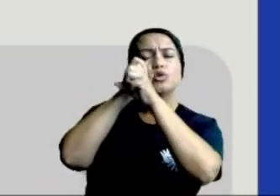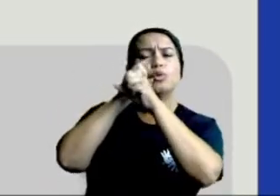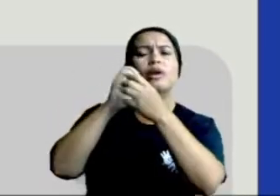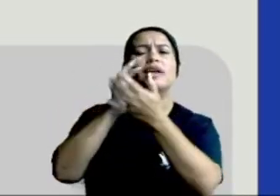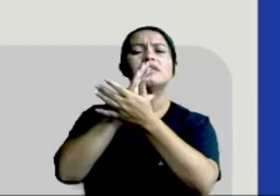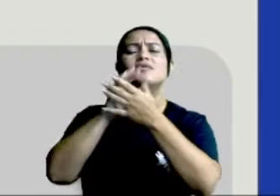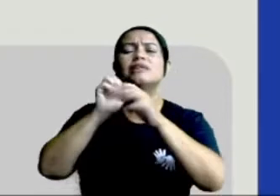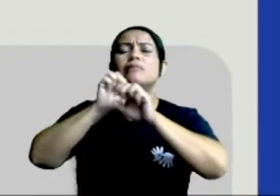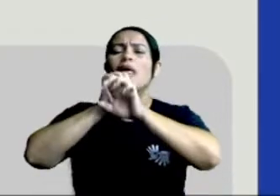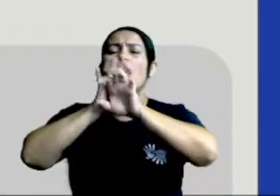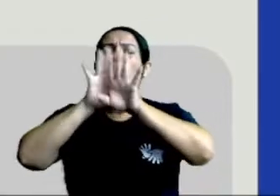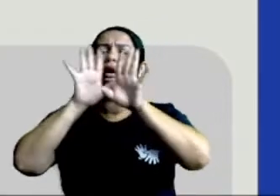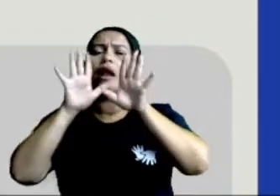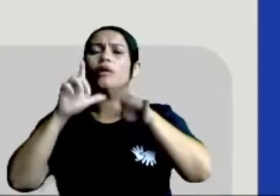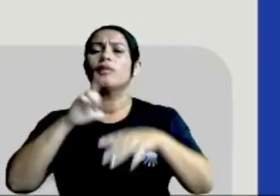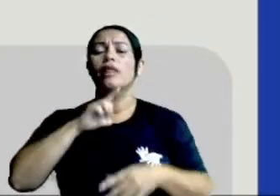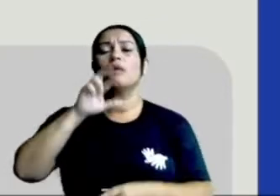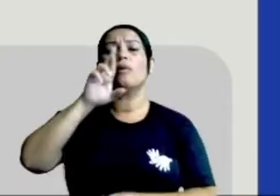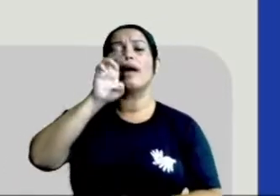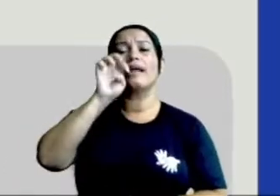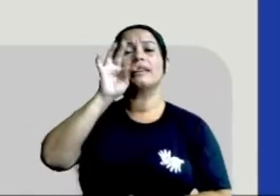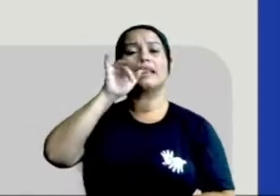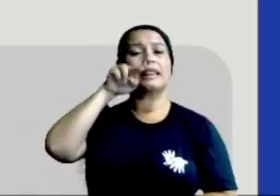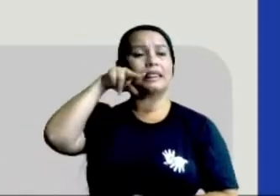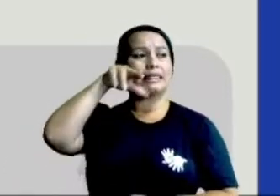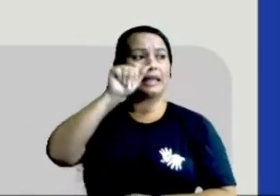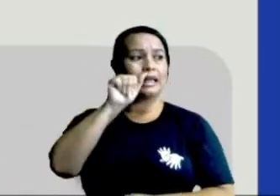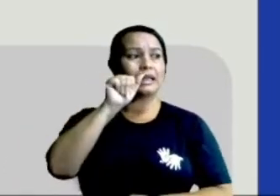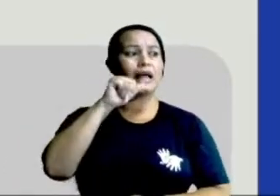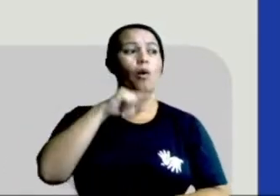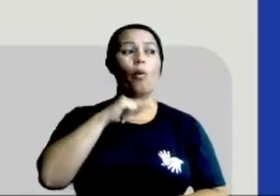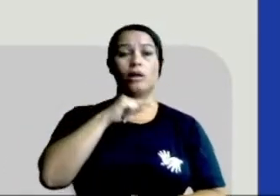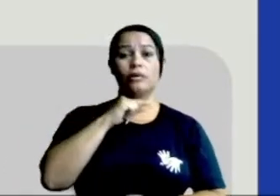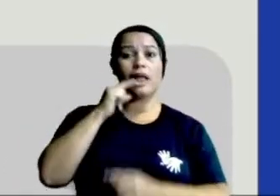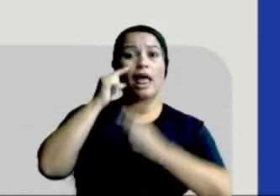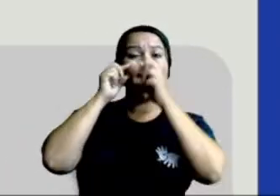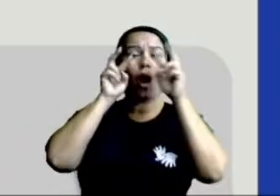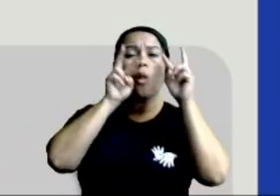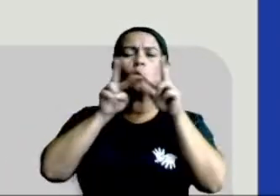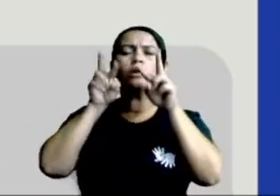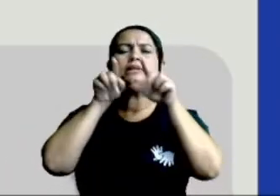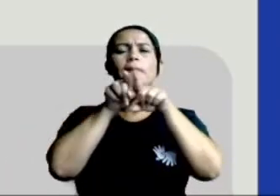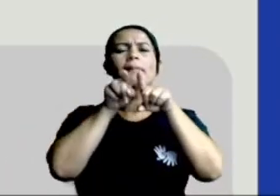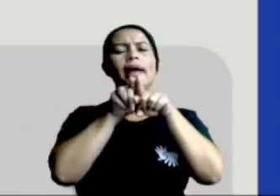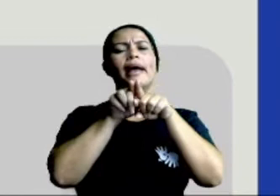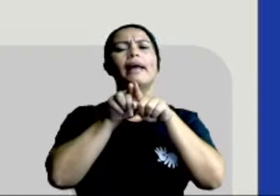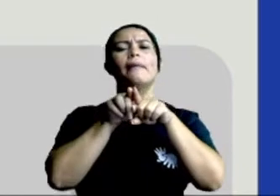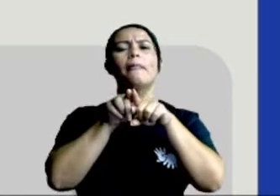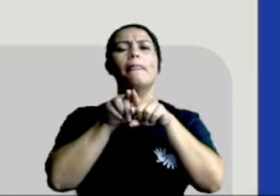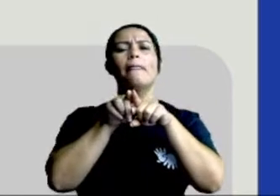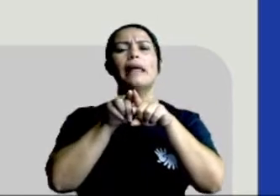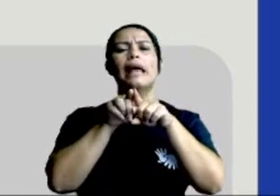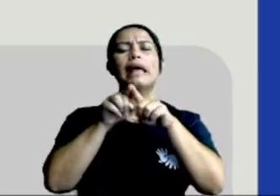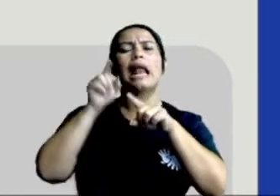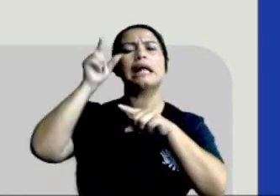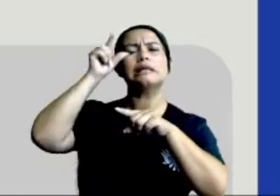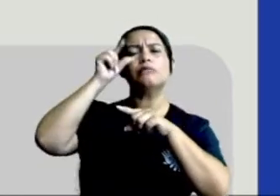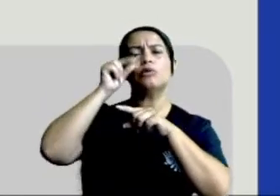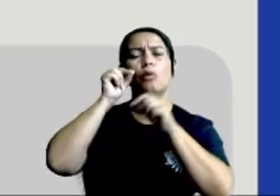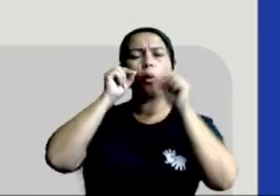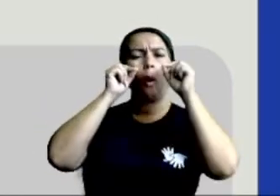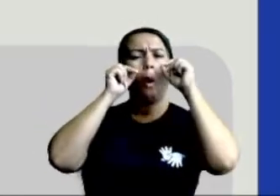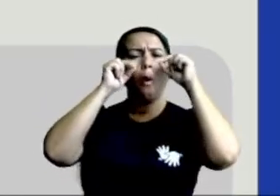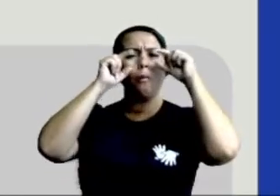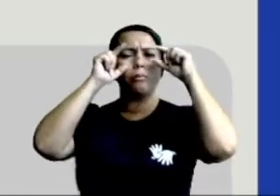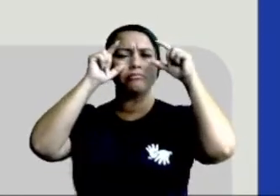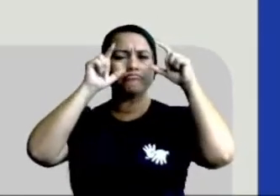por conta de uma lente chamada retina, por onde atravessa a luz. E a pupila, ela diminui ou aumenta